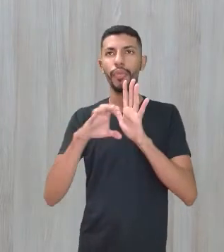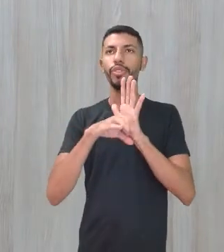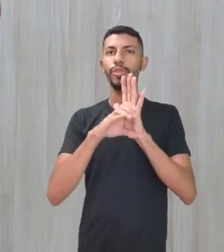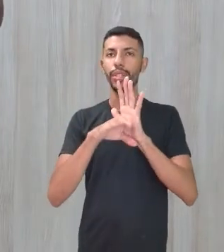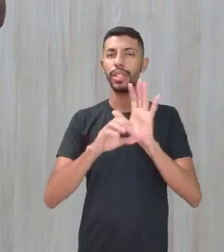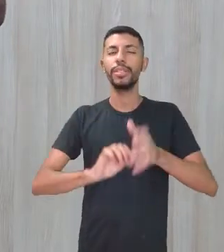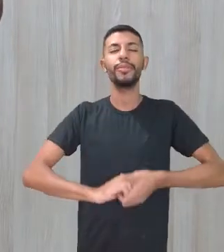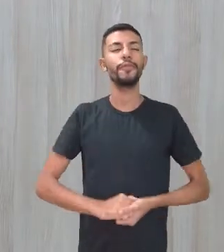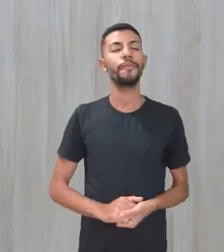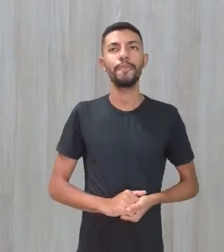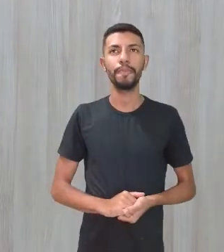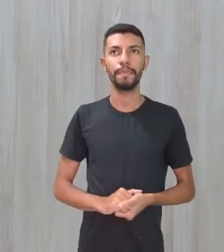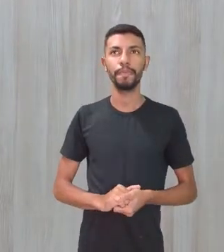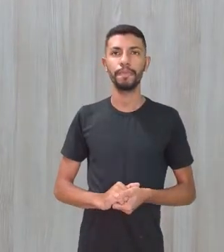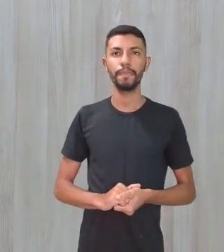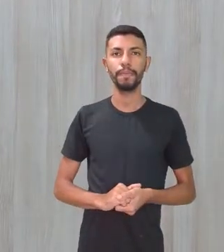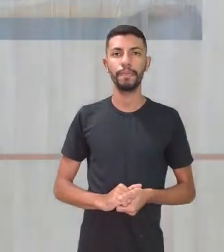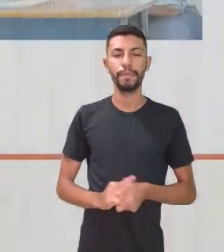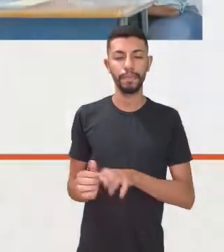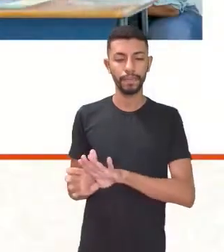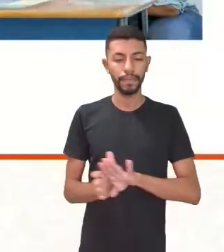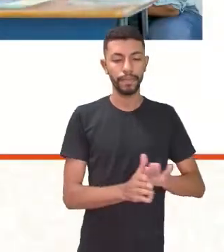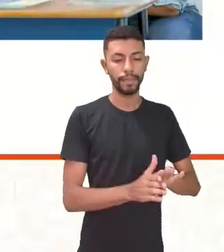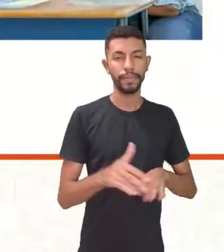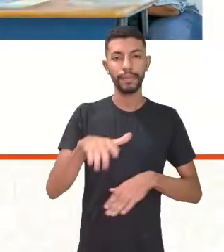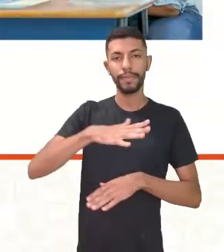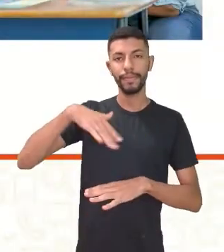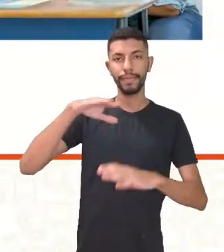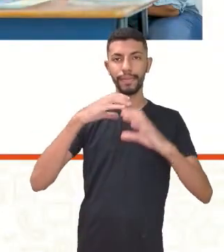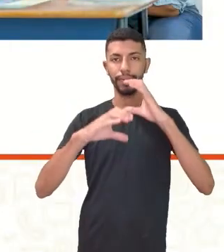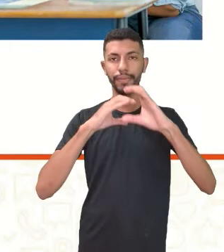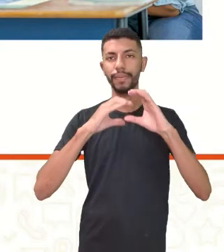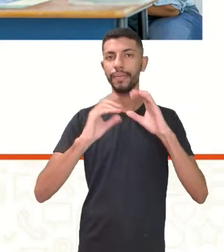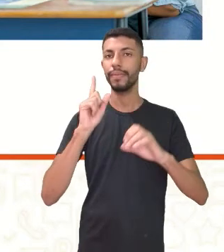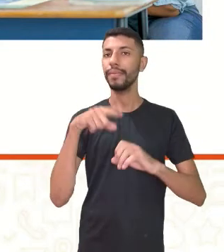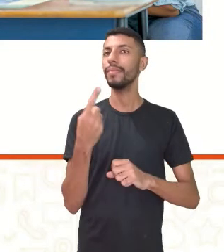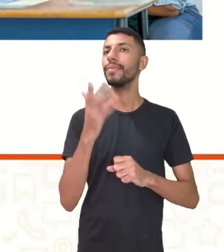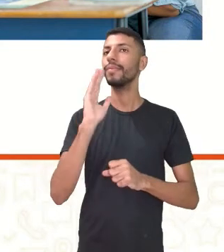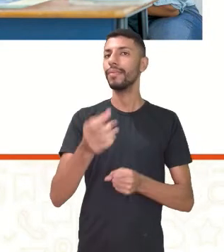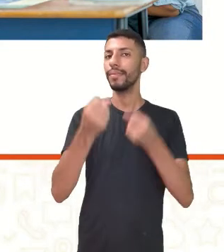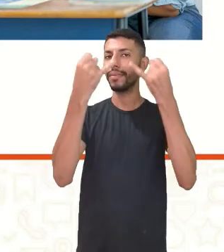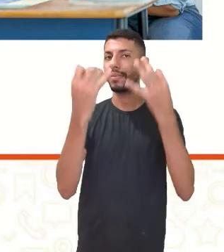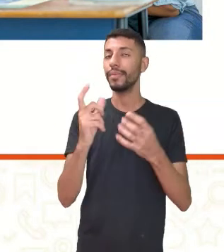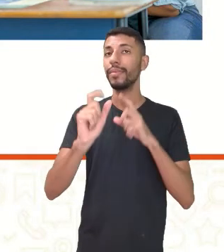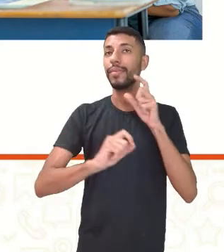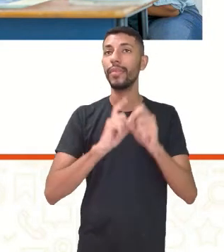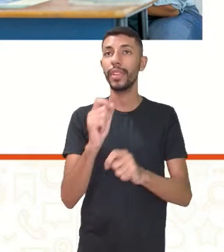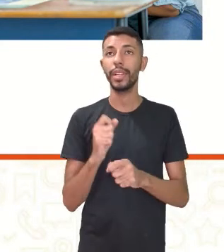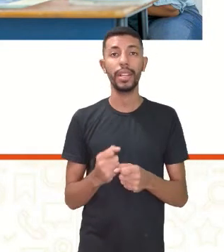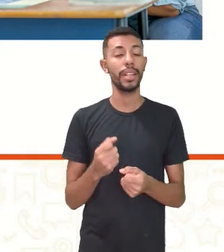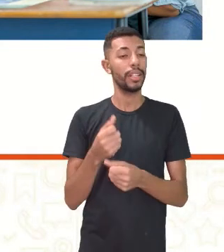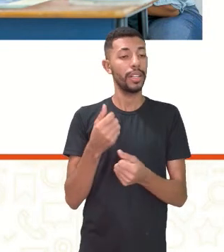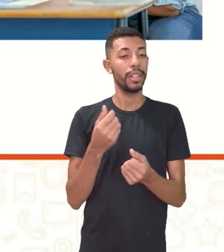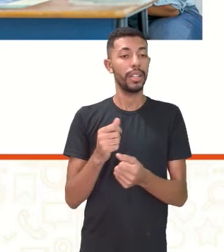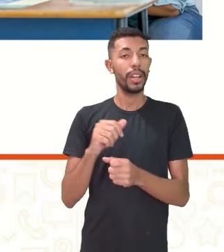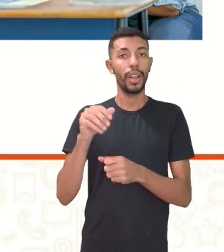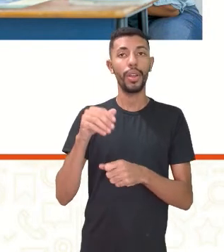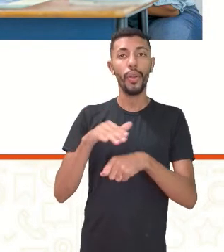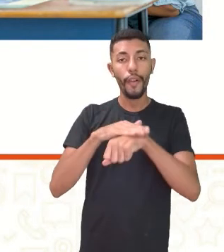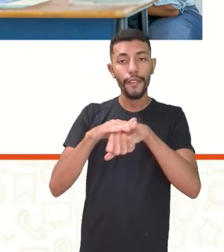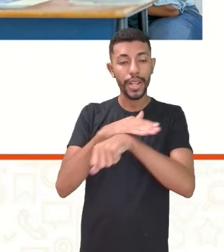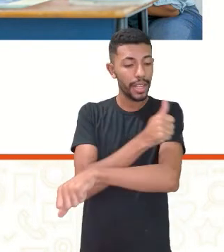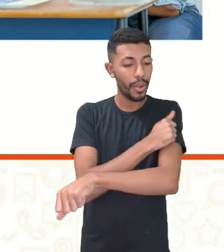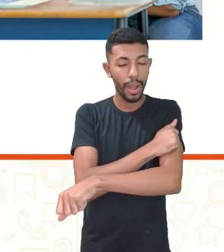conceitos. Na comunicação, como já falamos, fale com o estudante usando palavras simples.